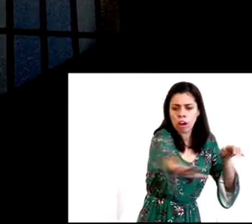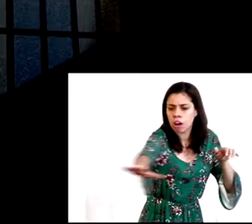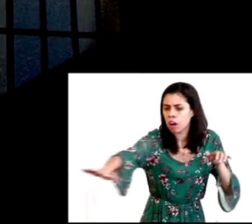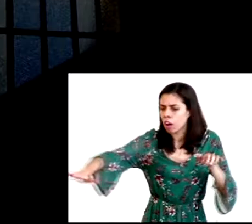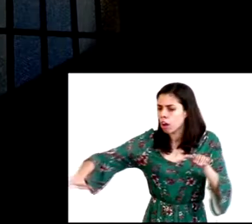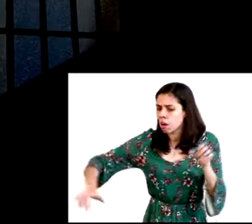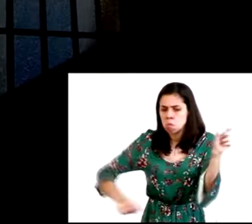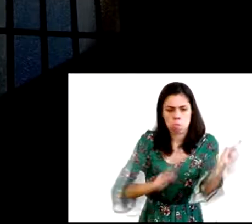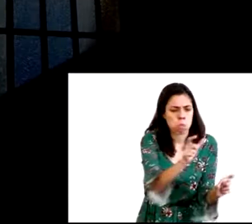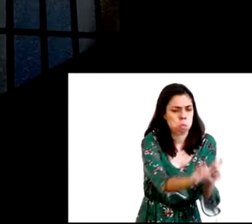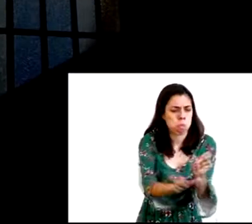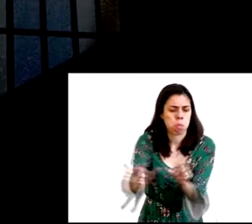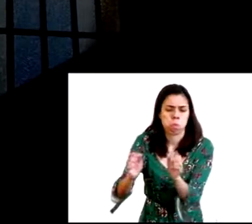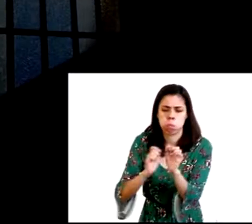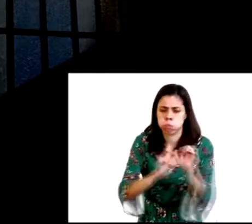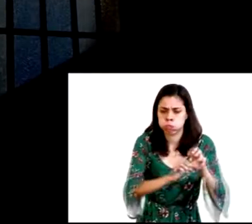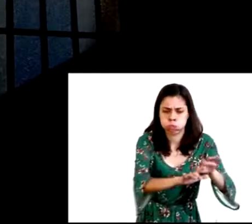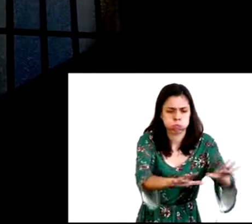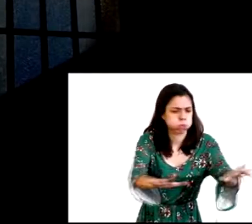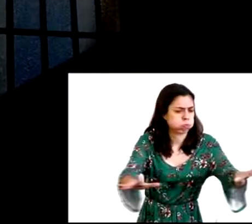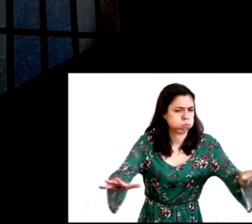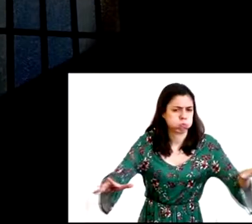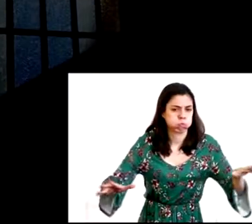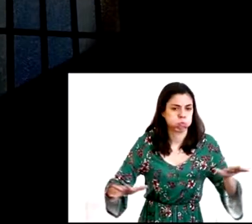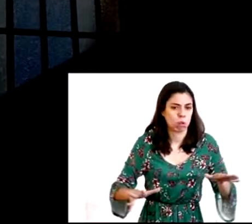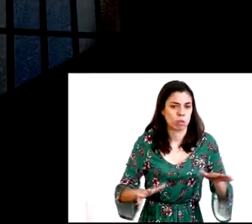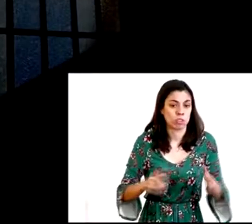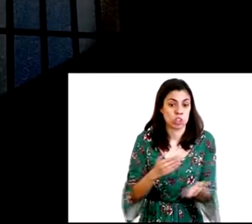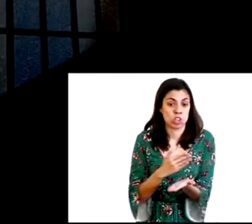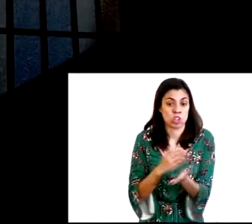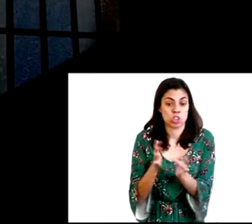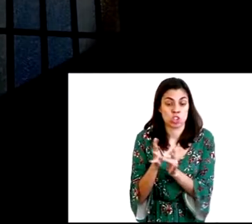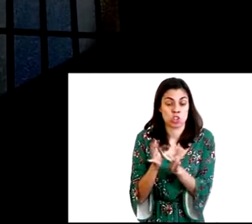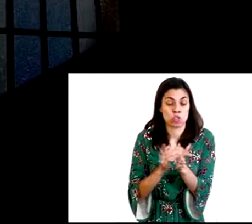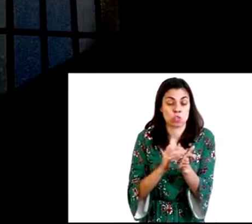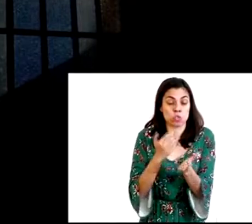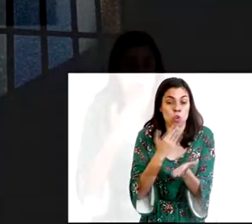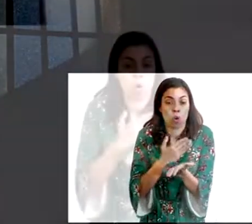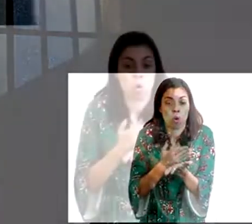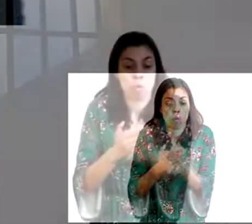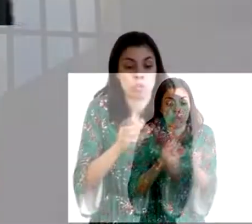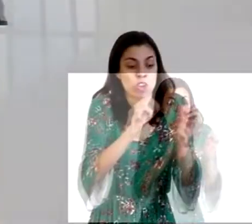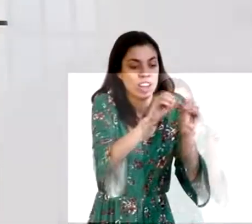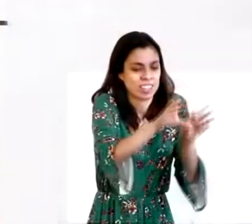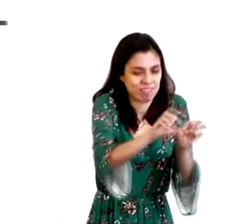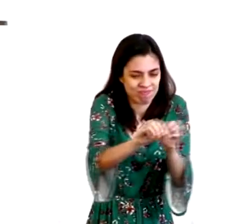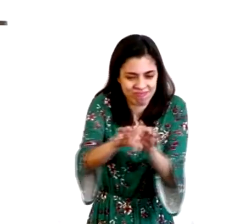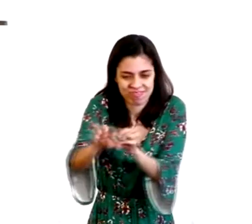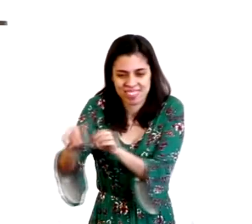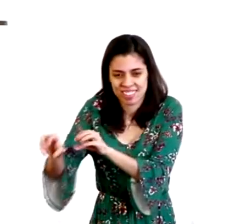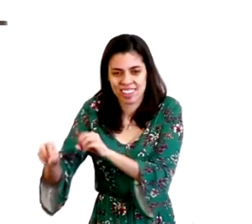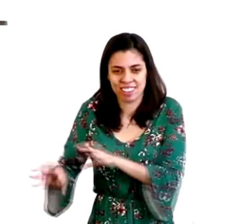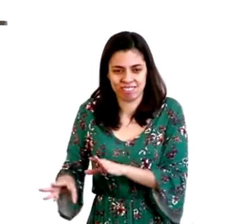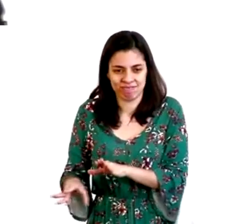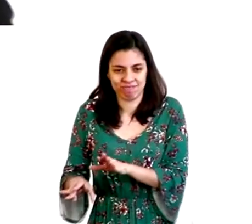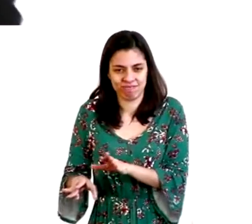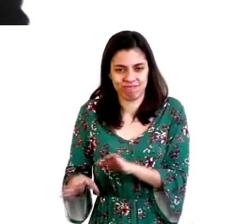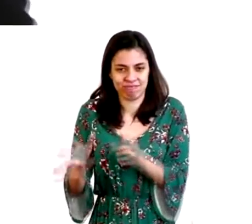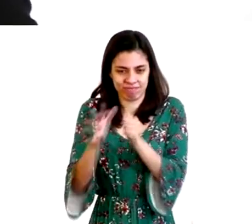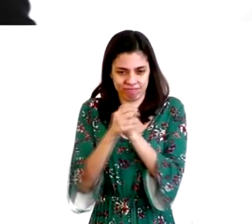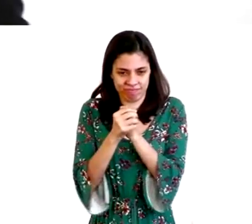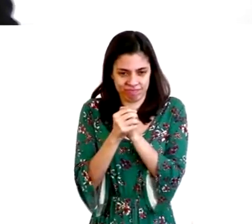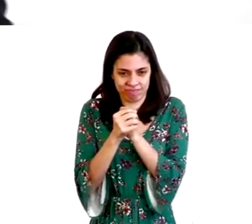dizendo: oremos, mais uma vez. Santo Deus, nós estamos diante do Senhor e da Tua